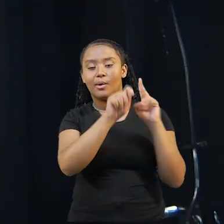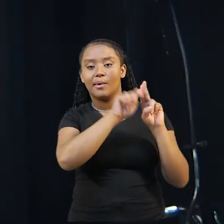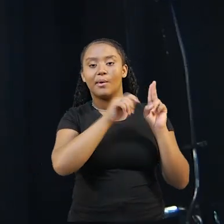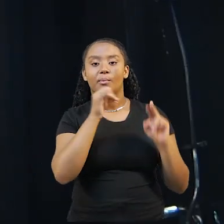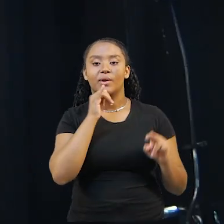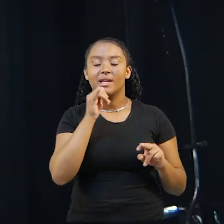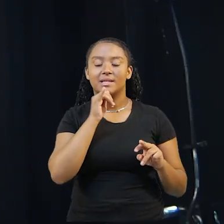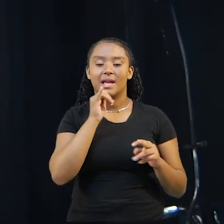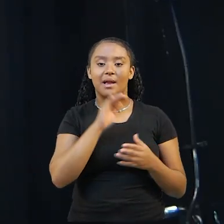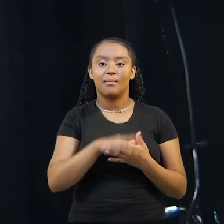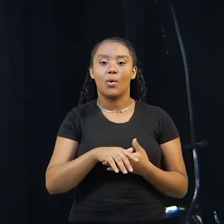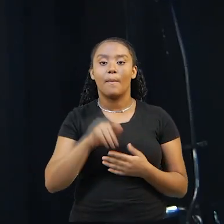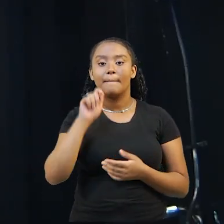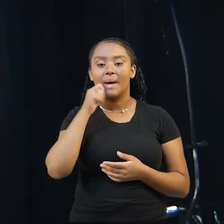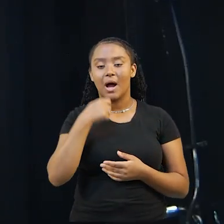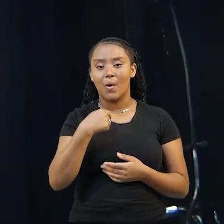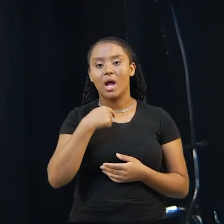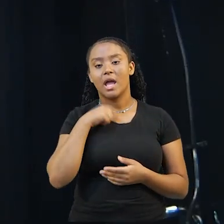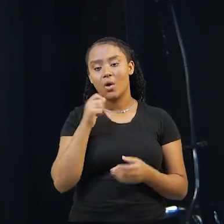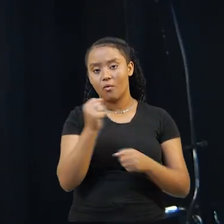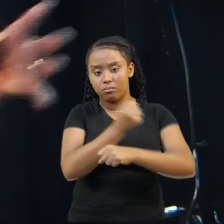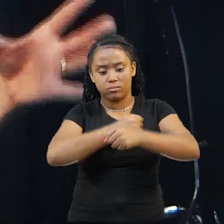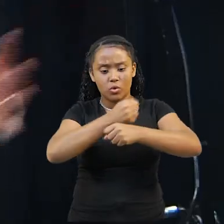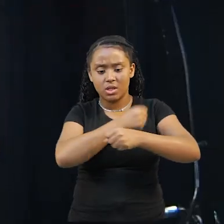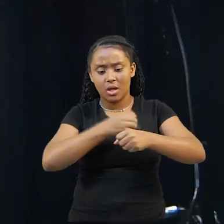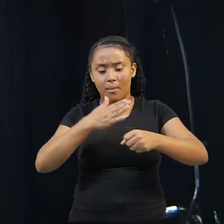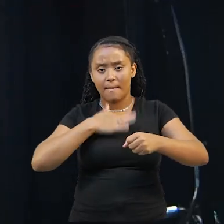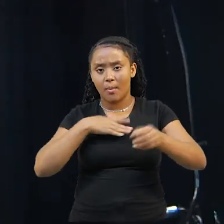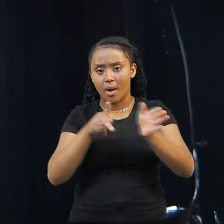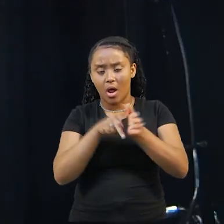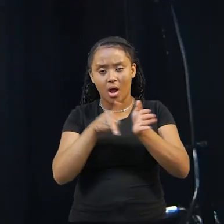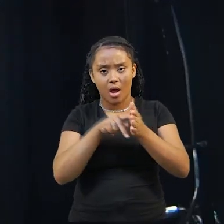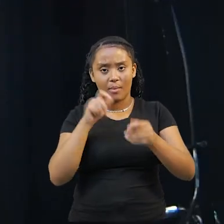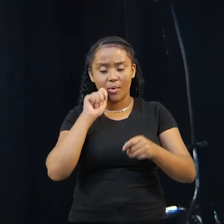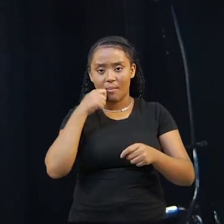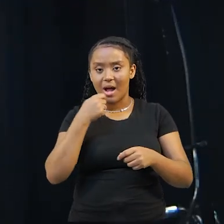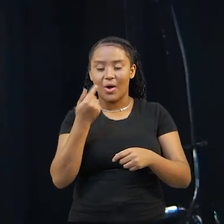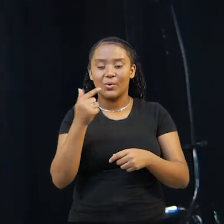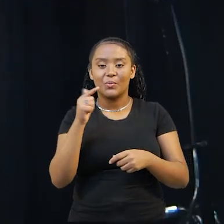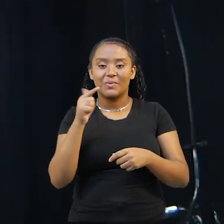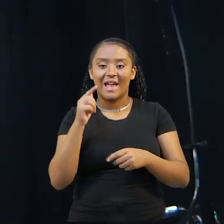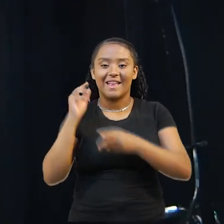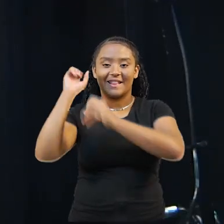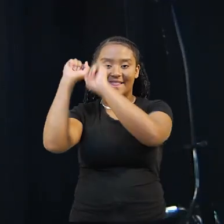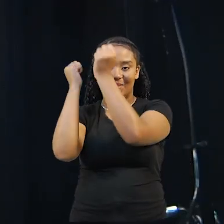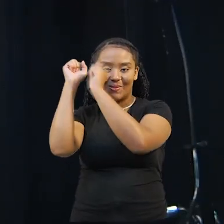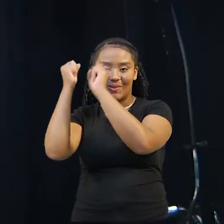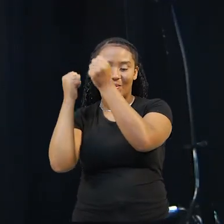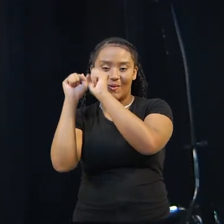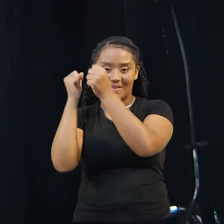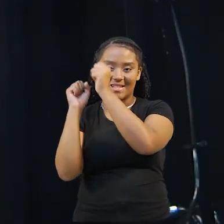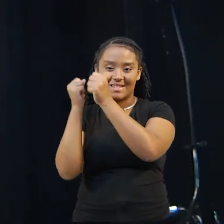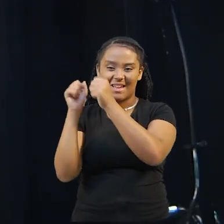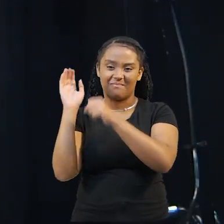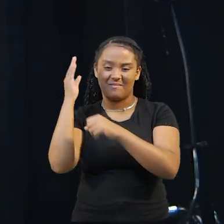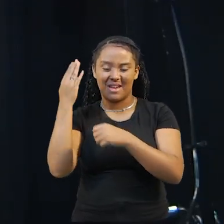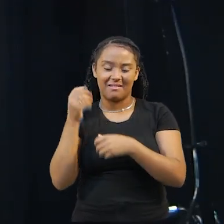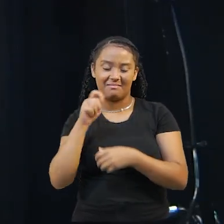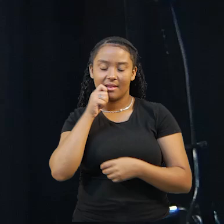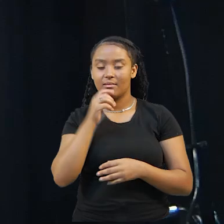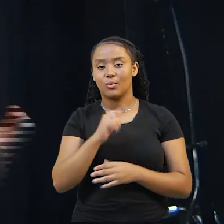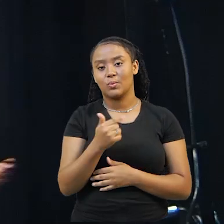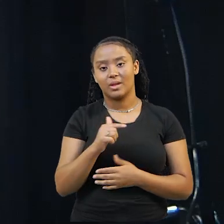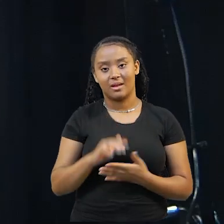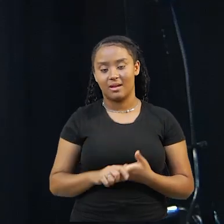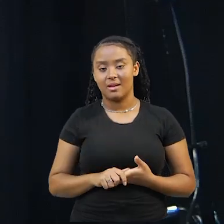ali nenhum ingrediente, né, dos ultraprocessados que a gente chama hoje na área da alimentação. Então, quanto mais perto do alimento,